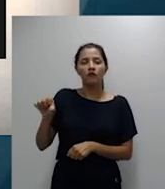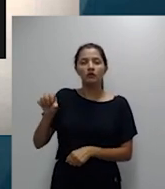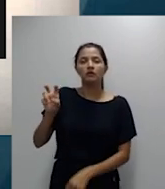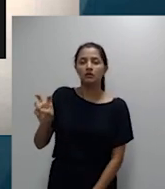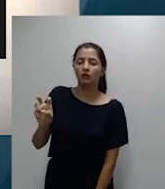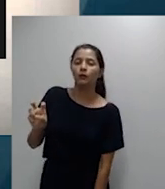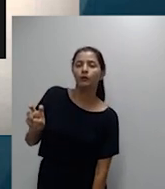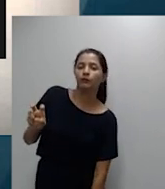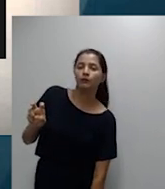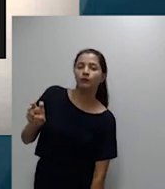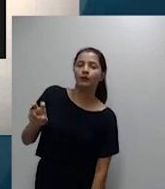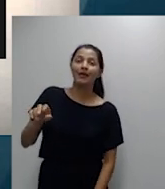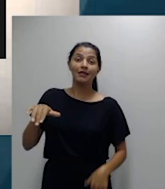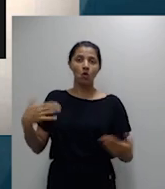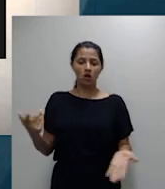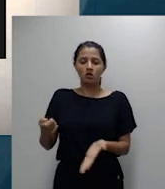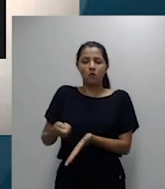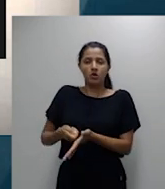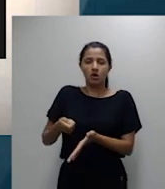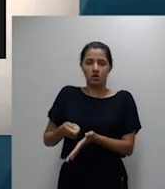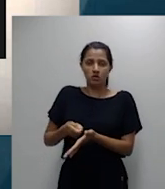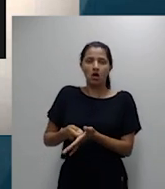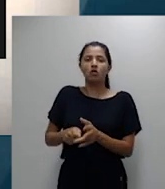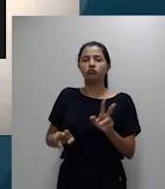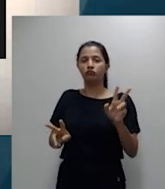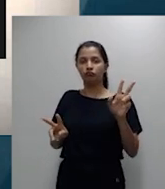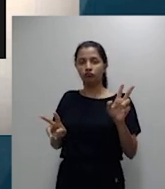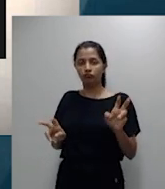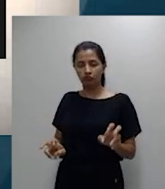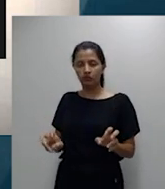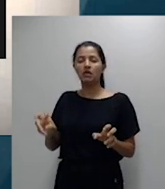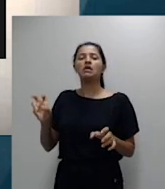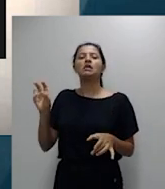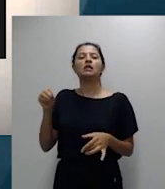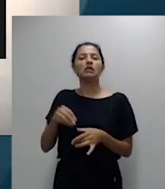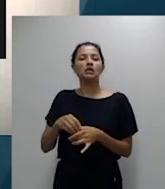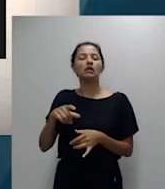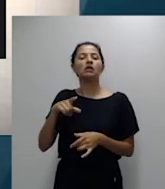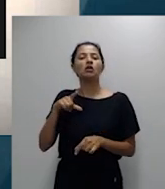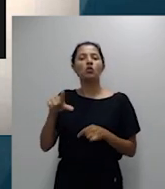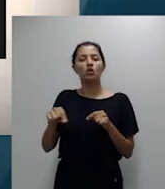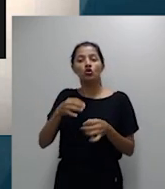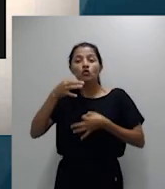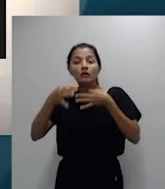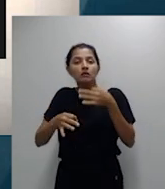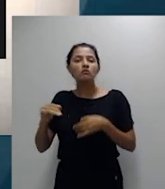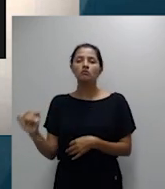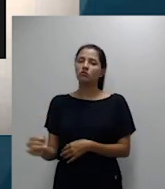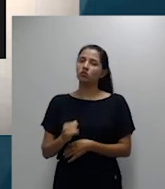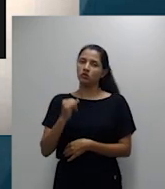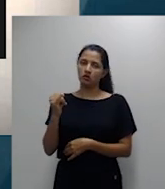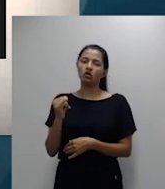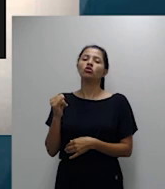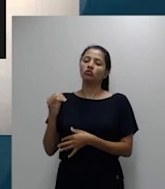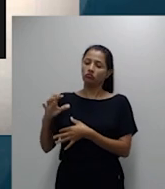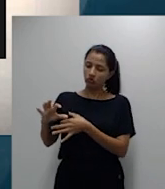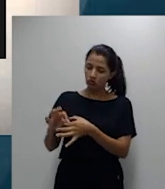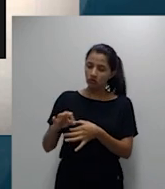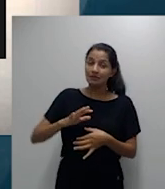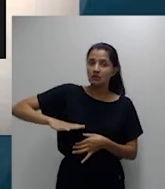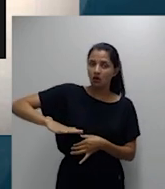essa obrigação "envolve justificativas importantes no contexto do interesse público